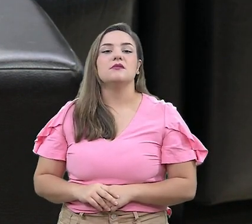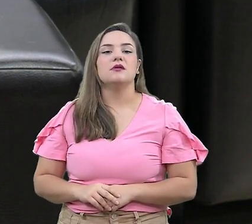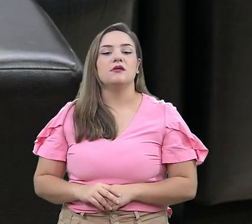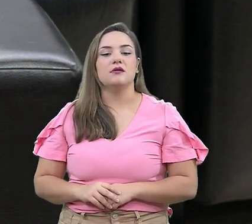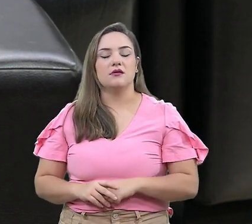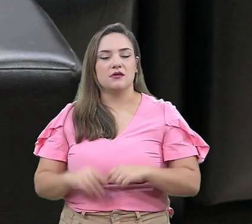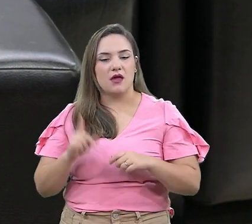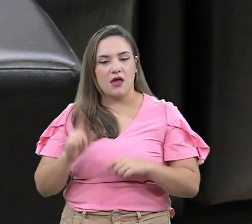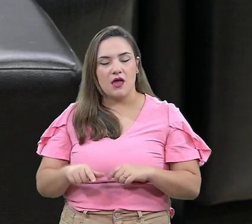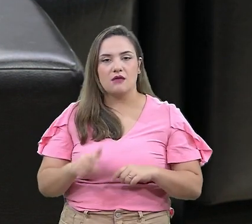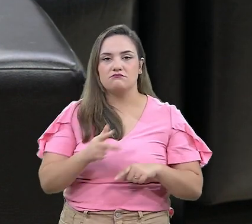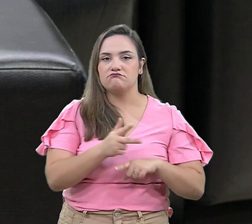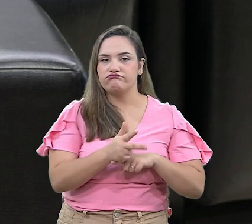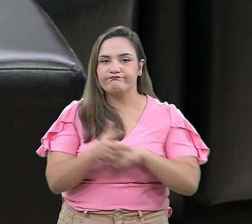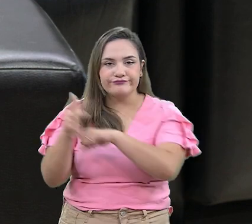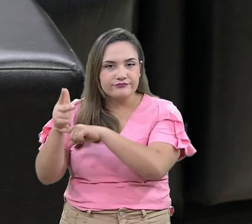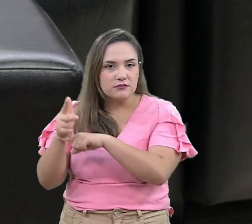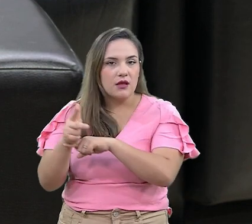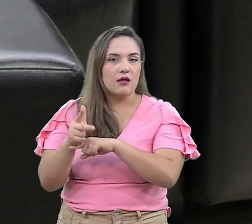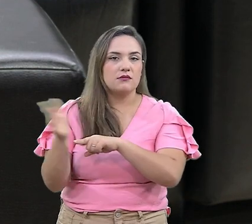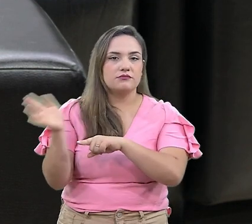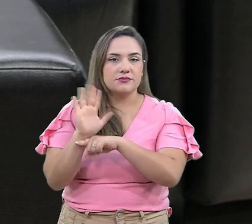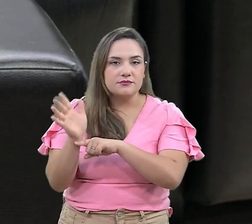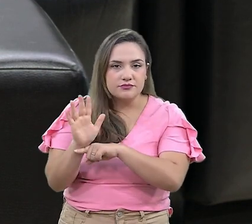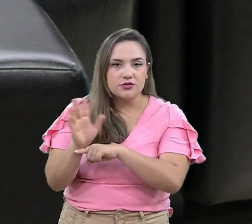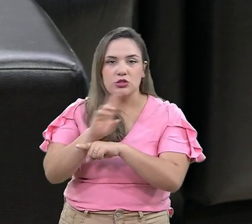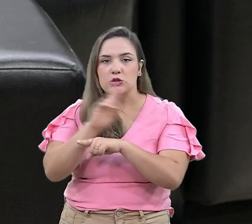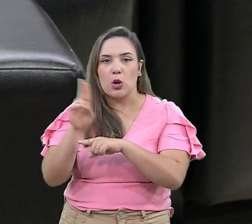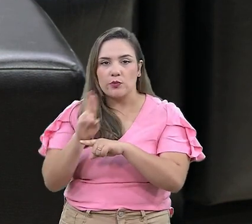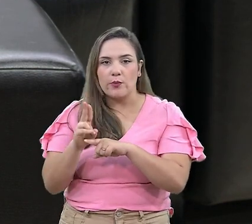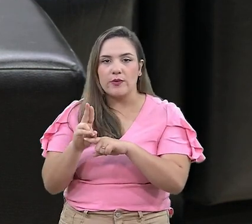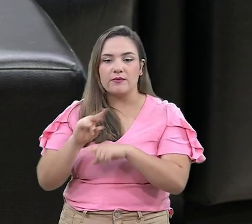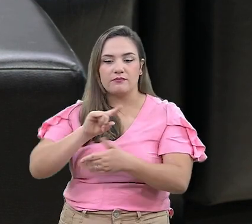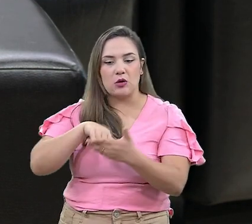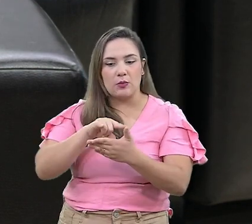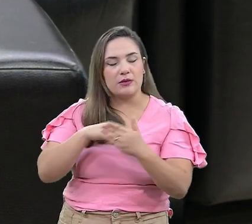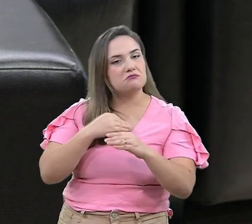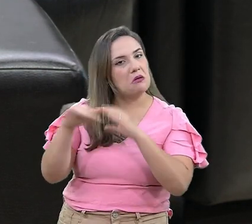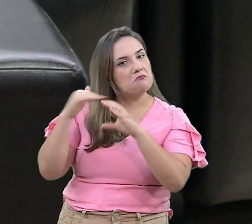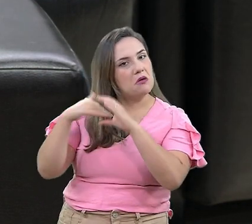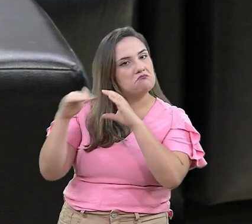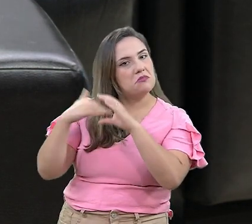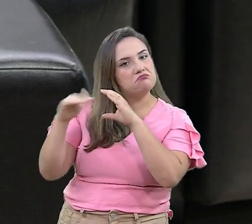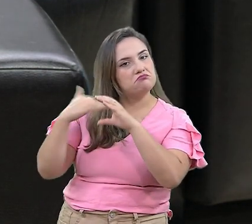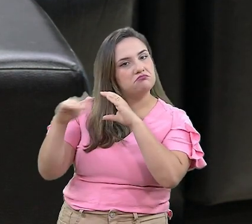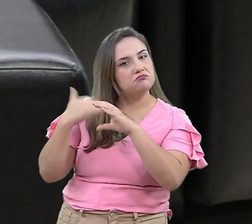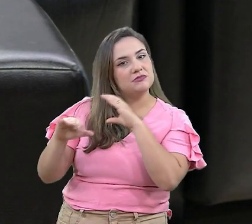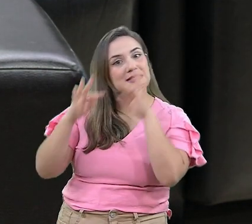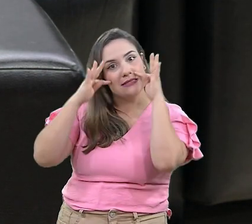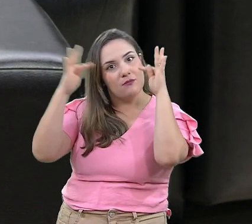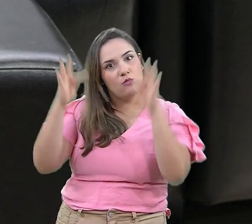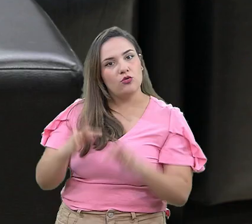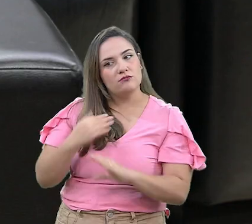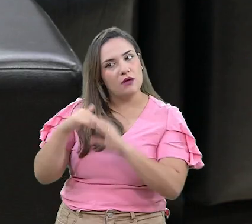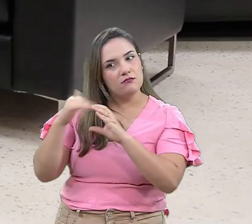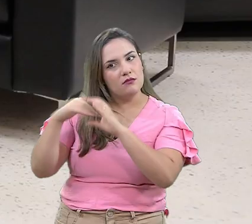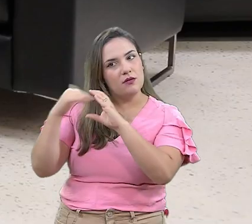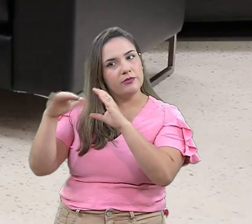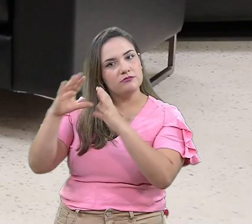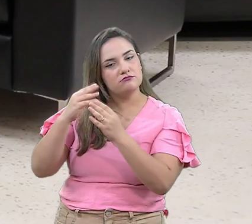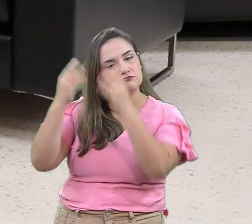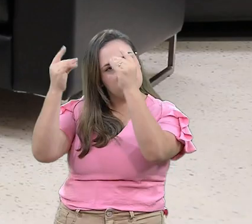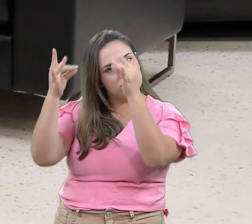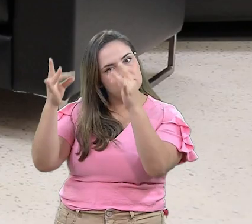denúncia de documentos, de vídeos, enfim, né? De nomes de pessoas que tenham presenciado esses fatos.